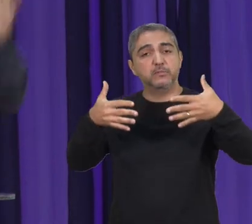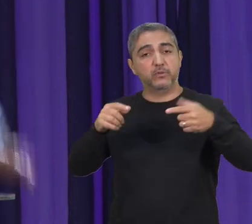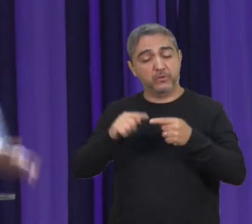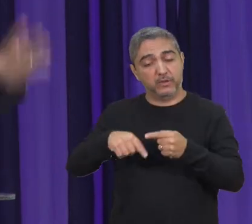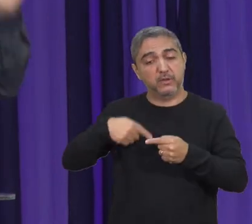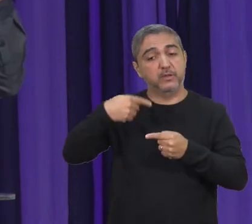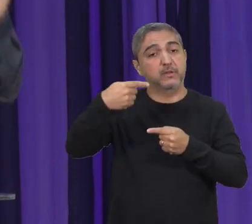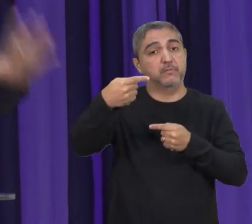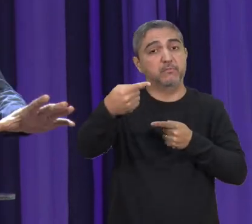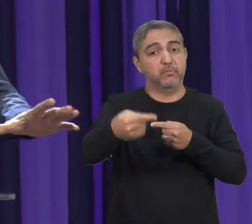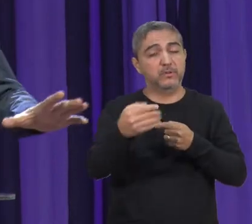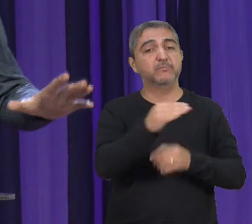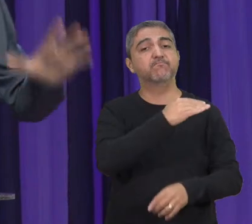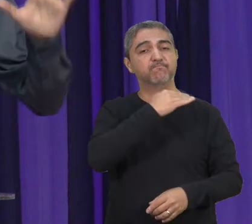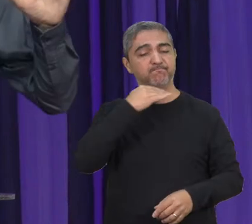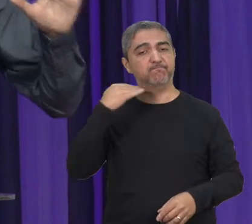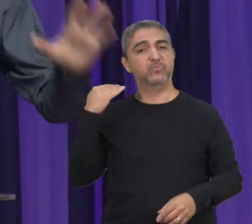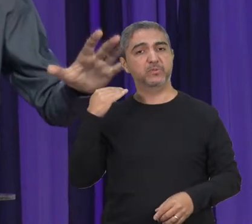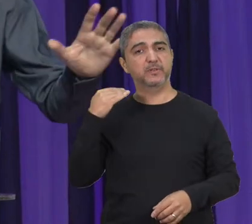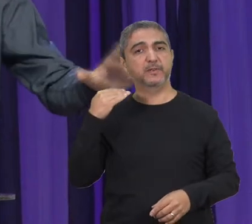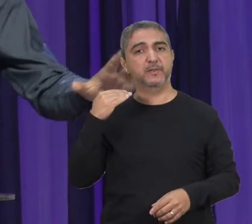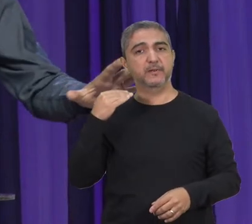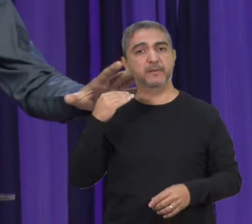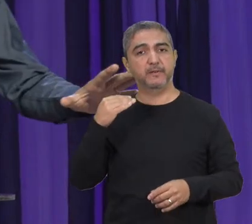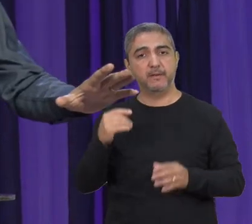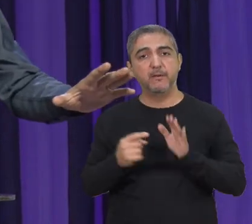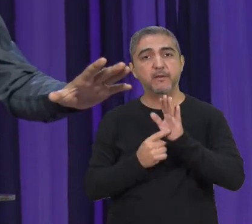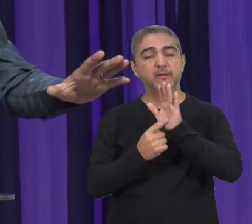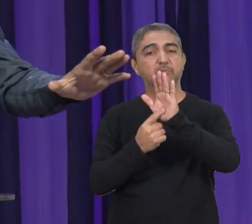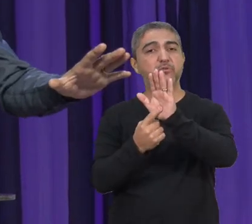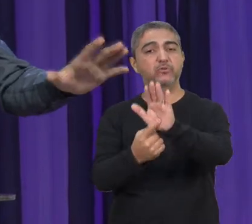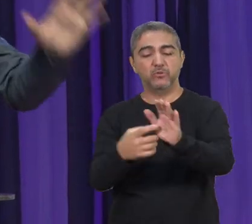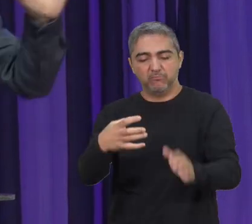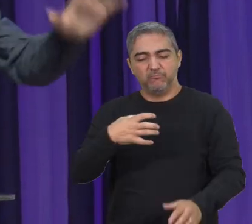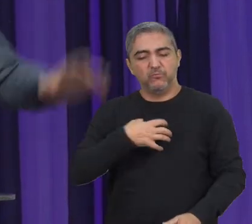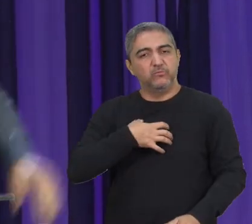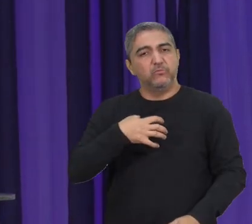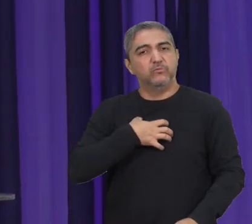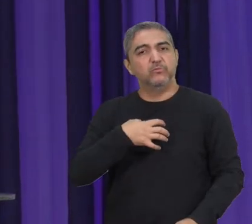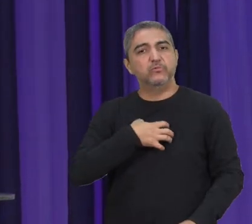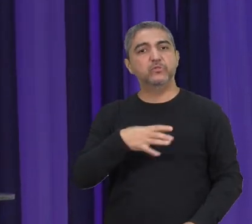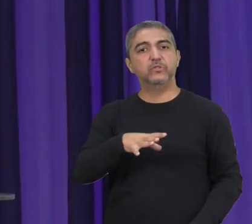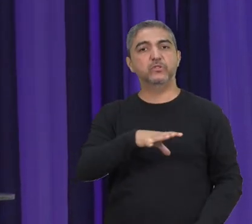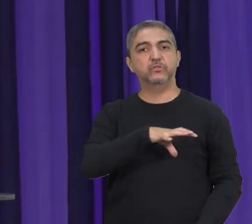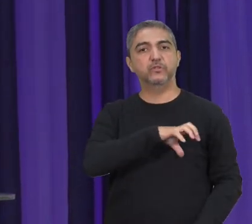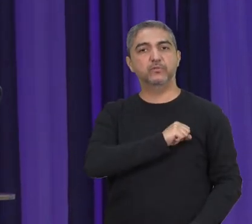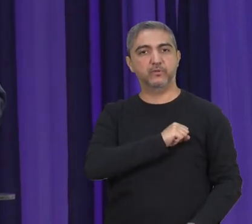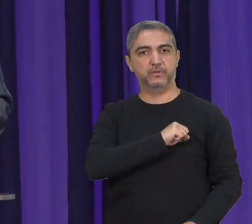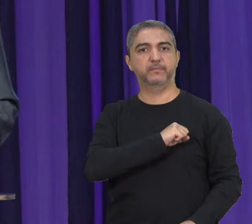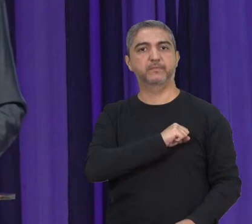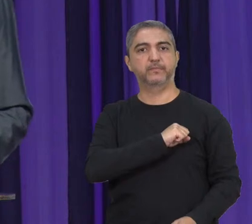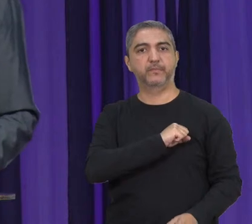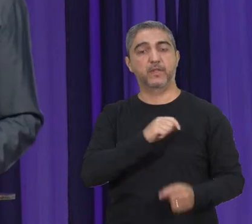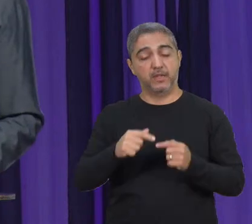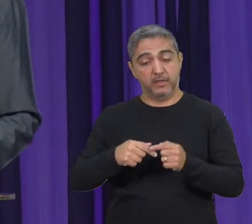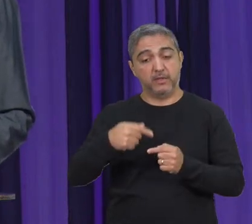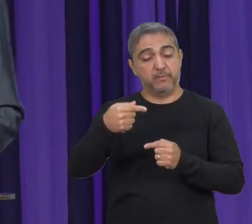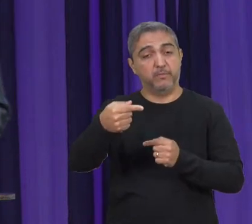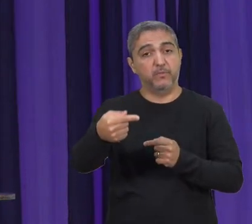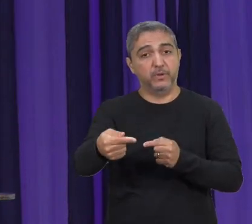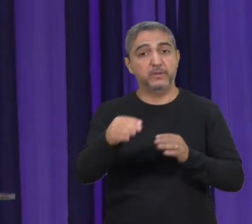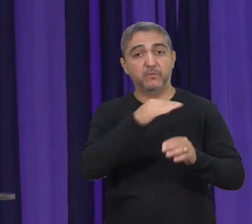maior gesto de amor para com a humanidade, a sua crucificação.